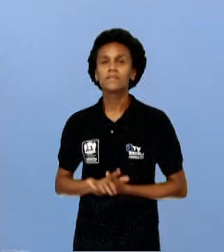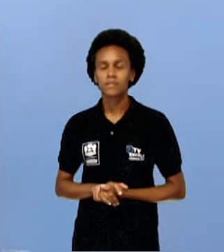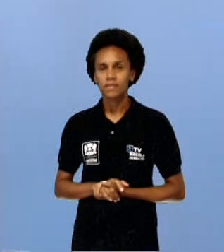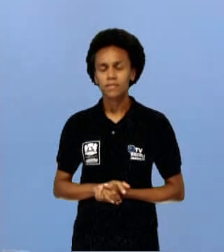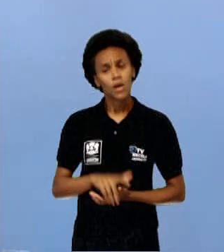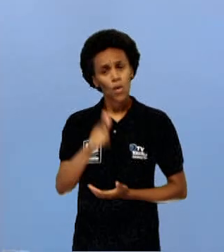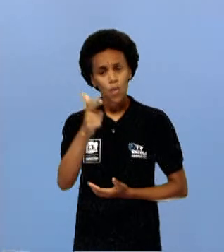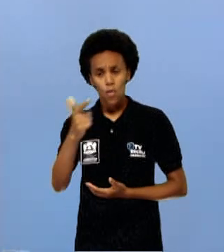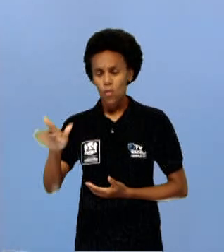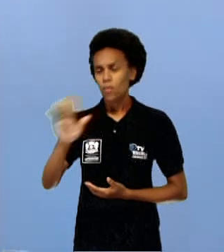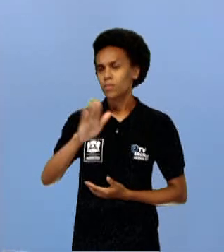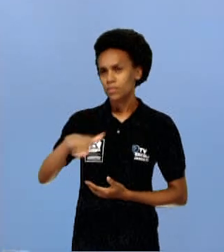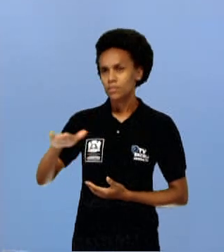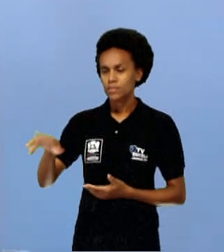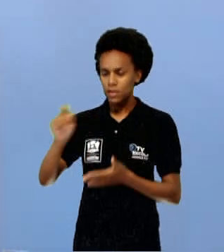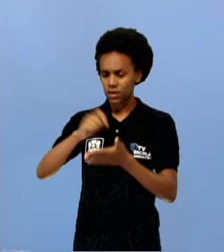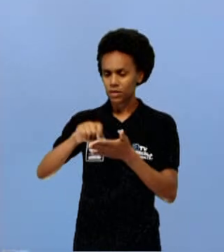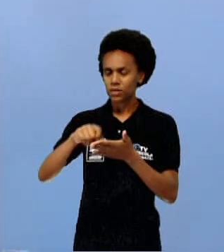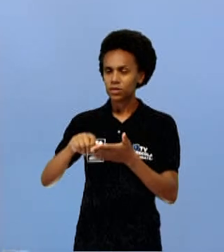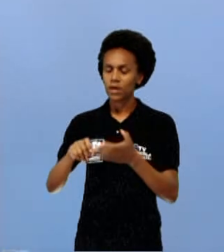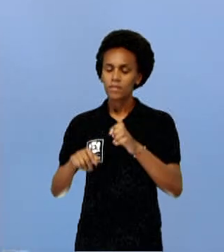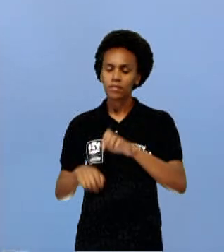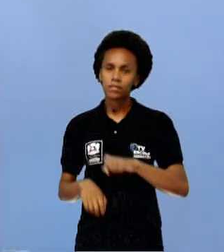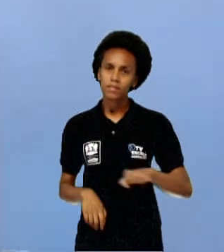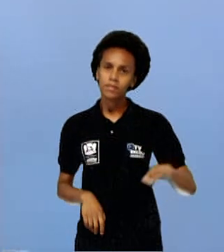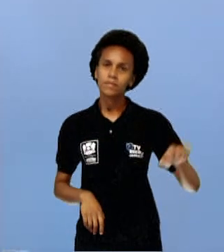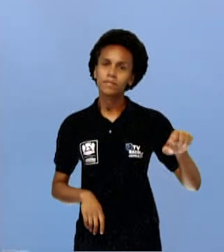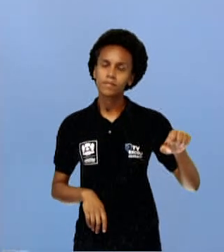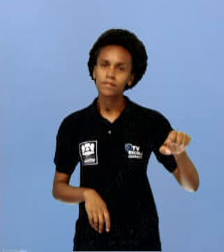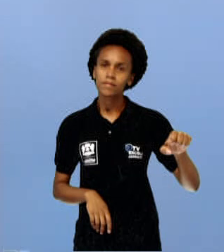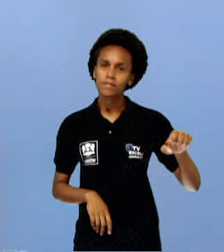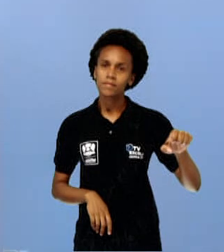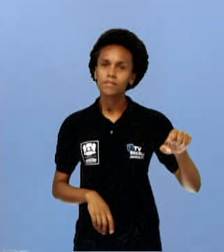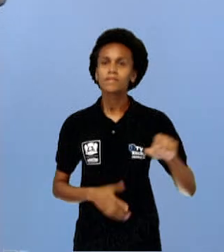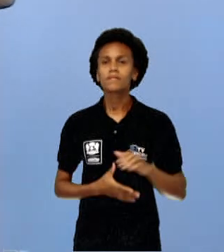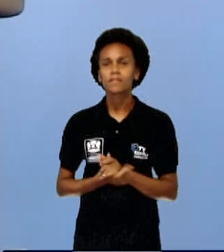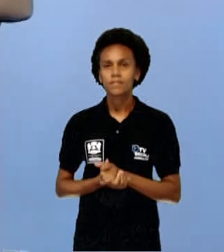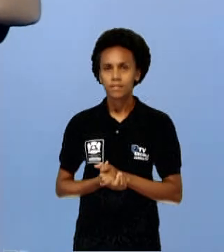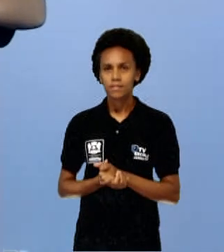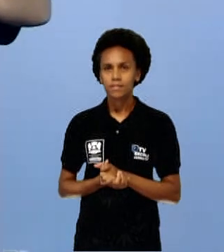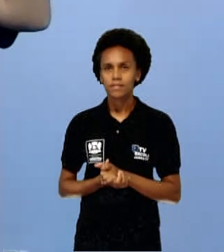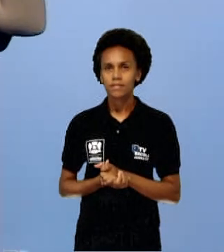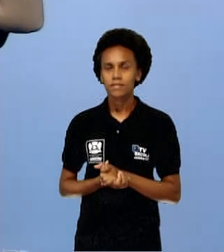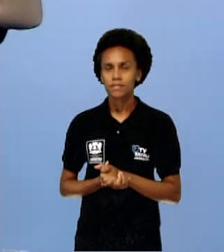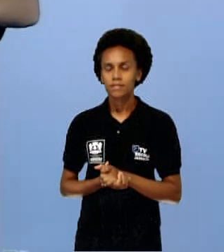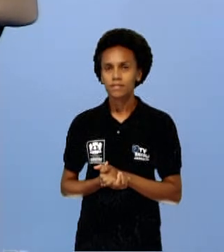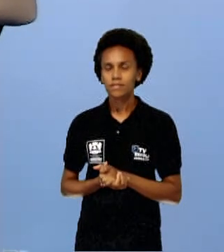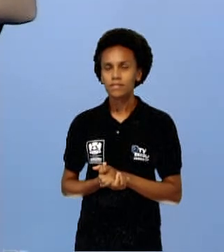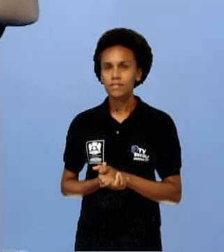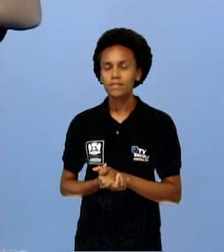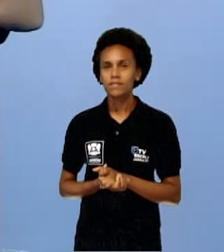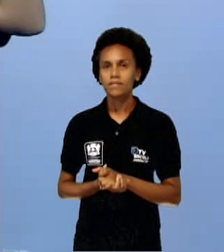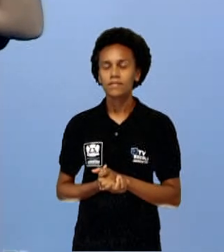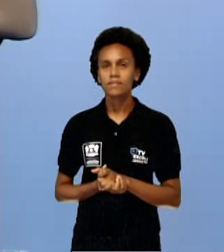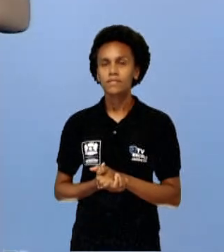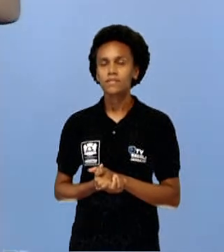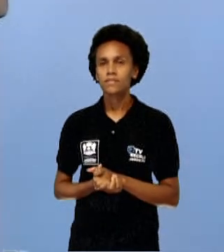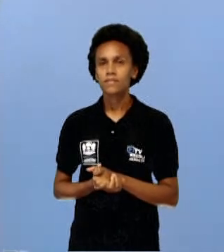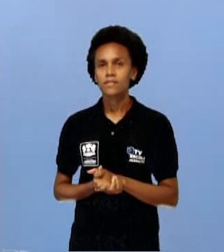crianças escrevem Com essa mãozinha aqui ó que a esquerda que a gente disse que é o que Canhoto